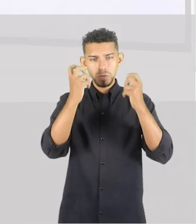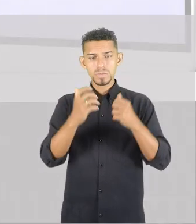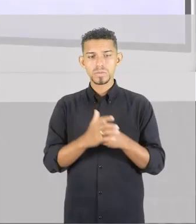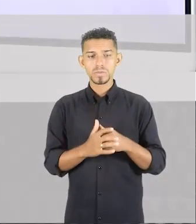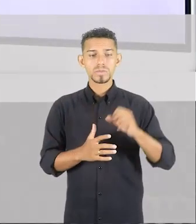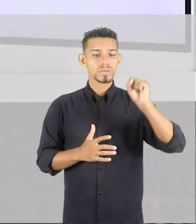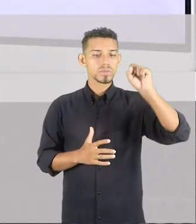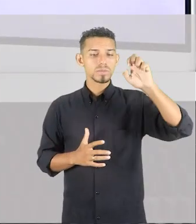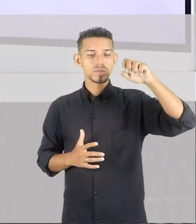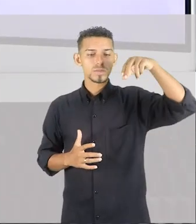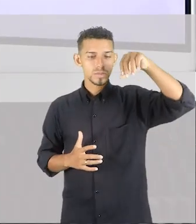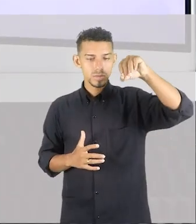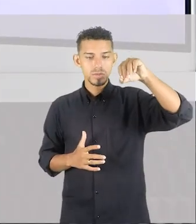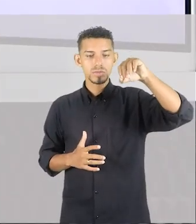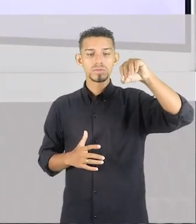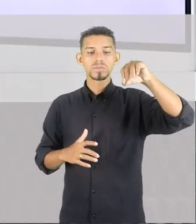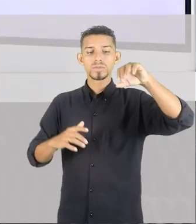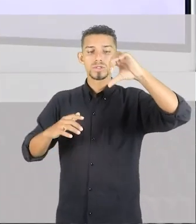de 90